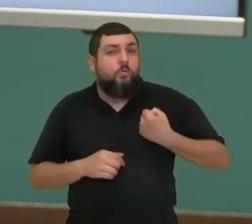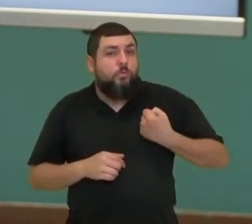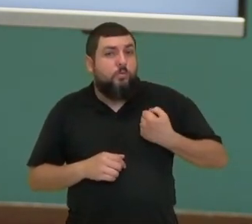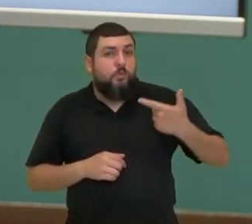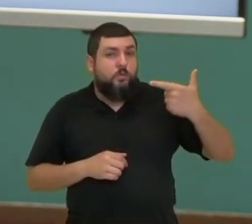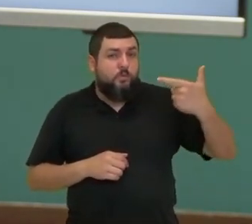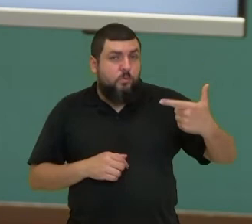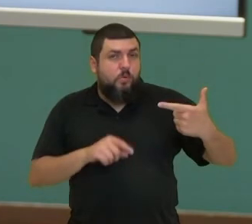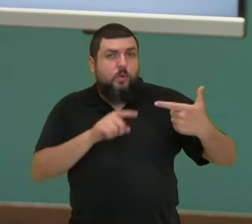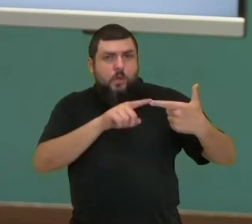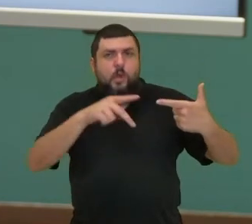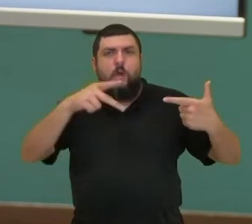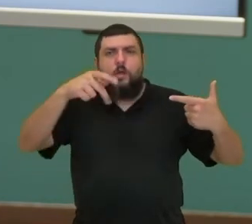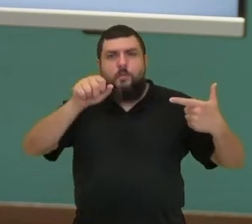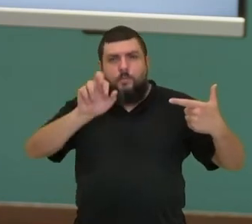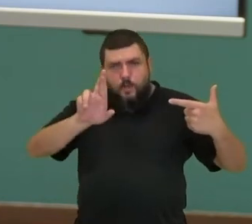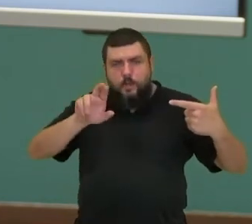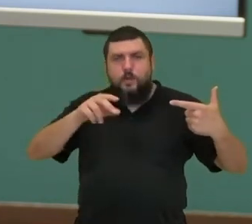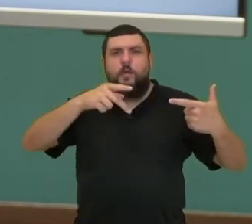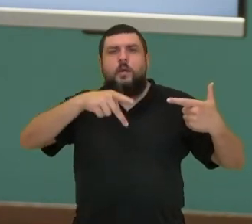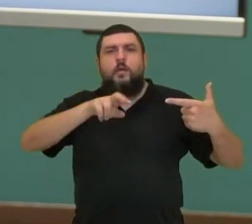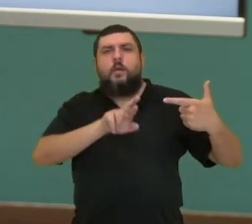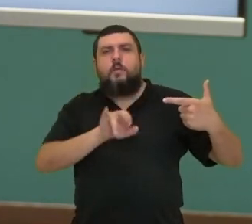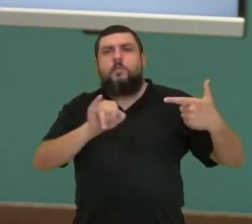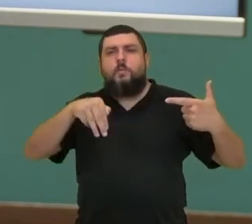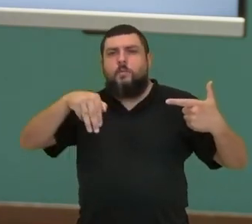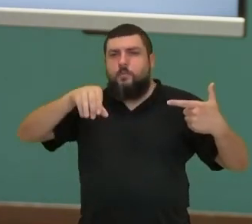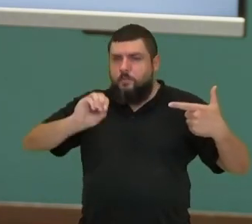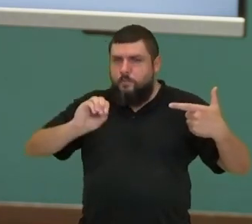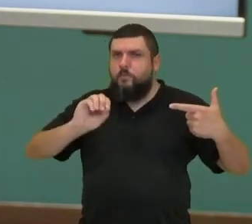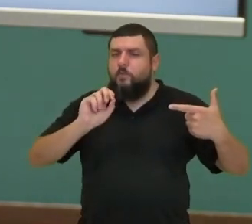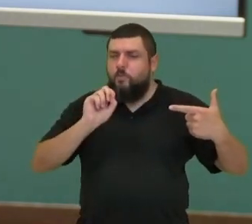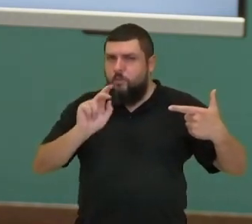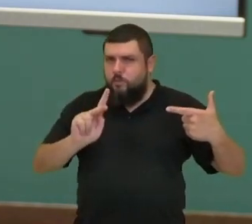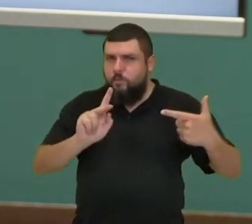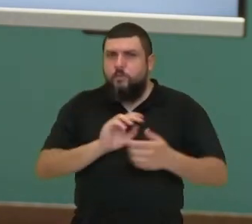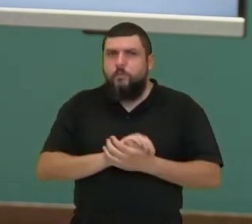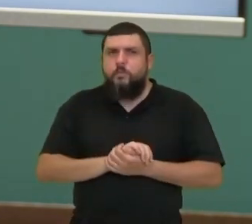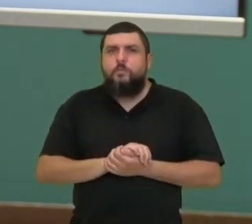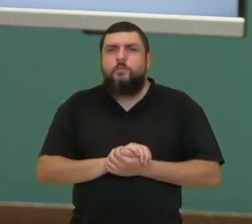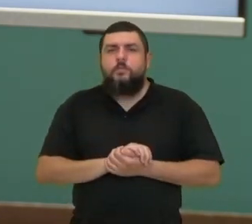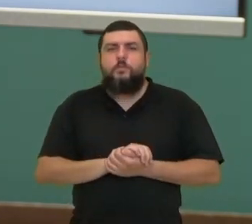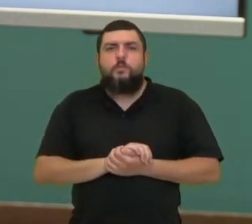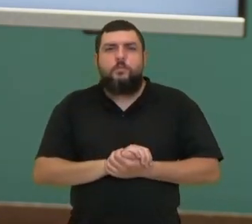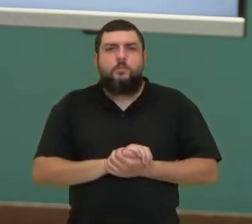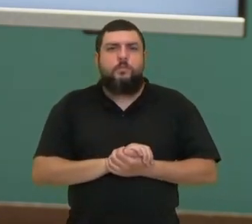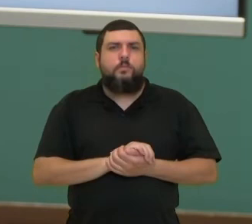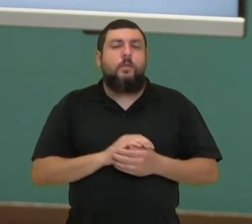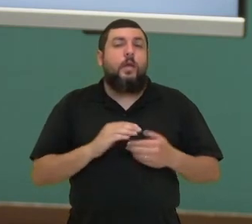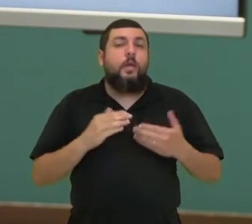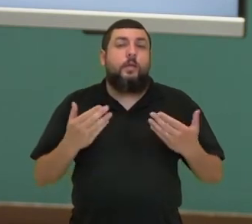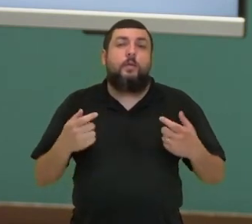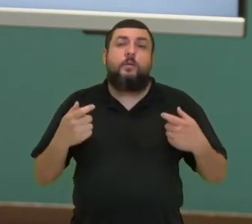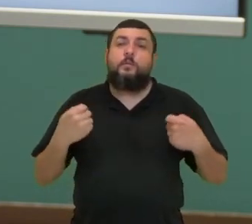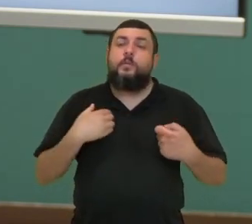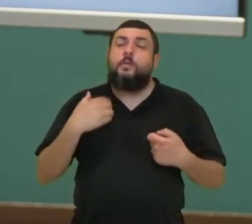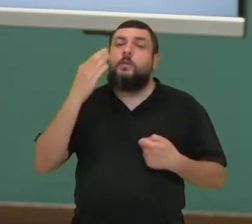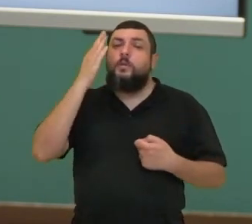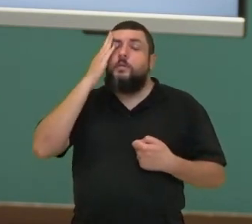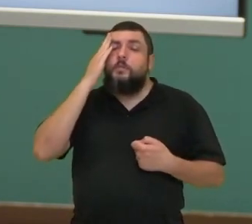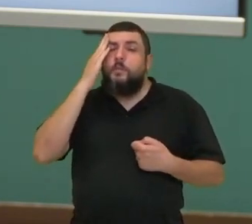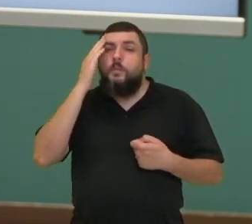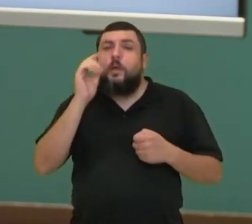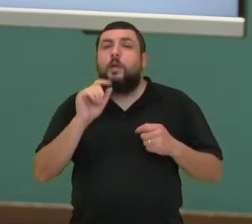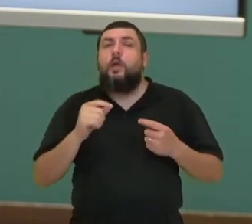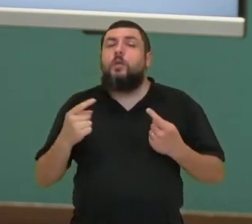que é par e é primo ao mesmo tempo, tá? Então aqui, ó, eu tenho que saber quem é par e quem é primo.